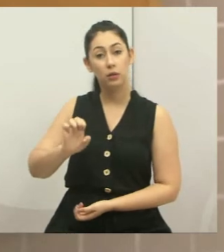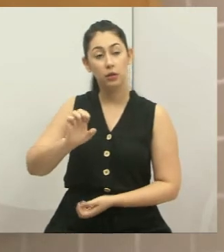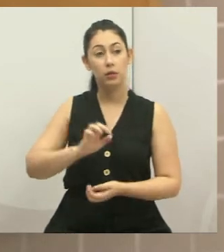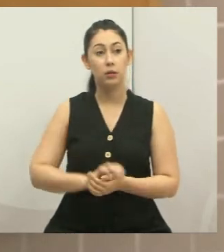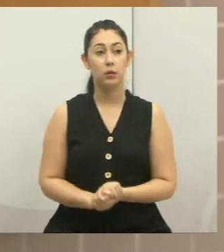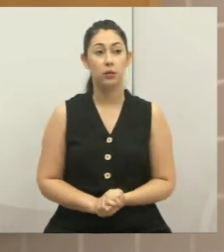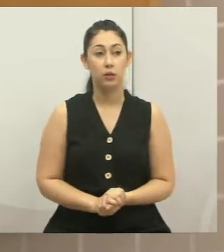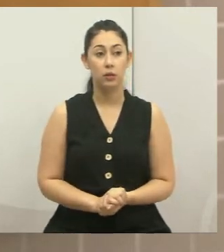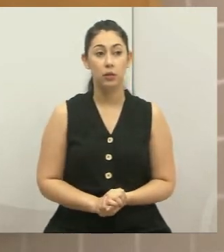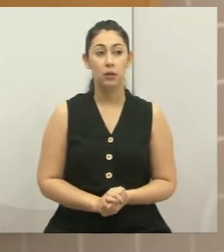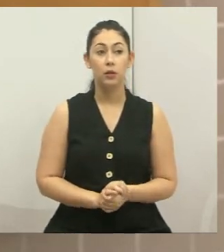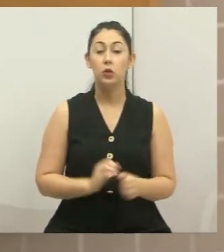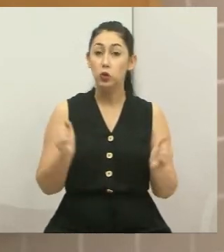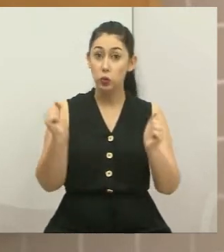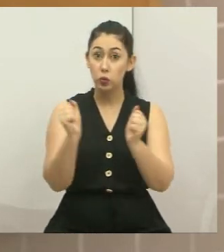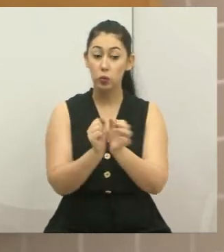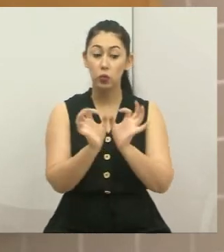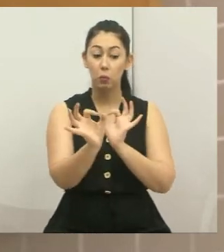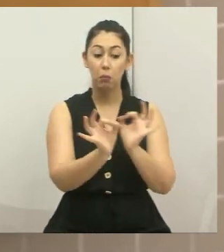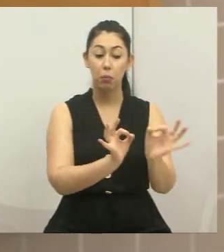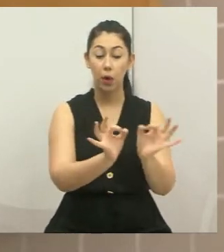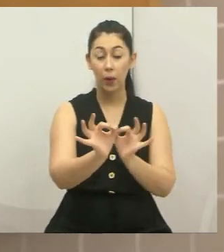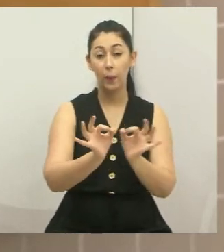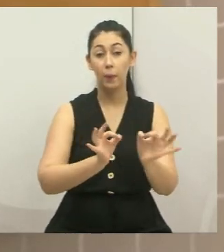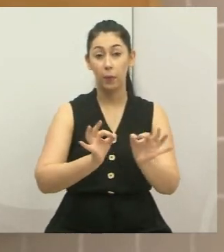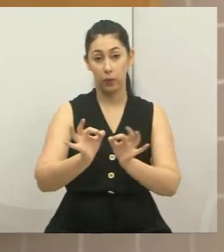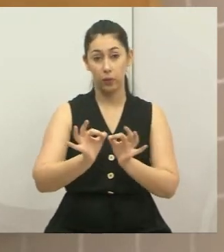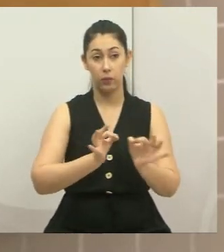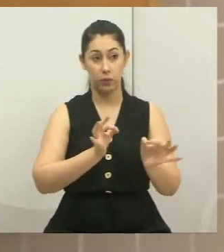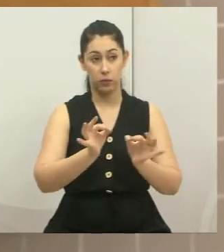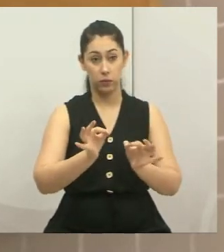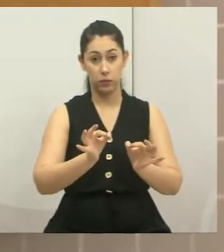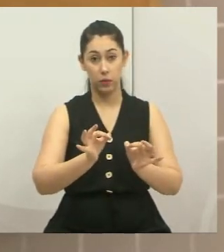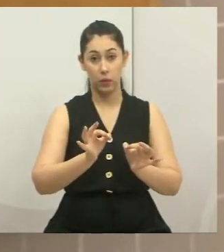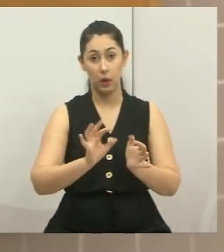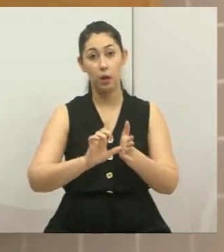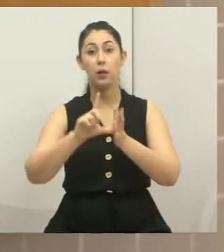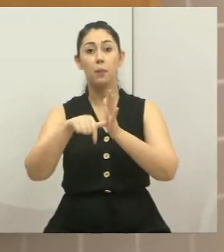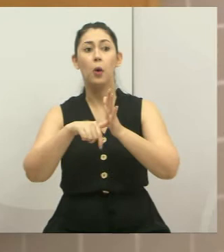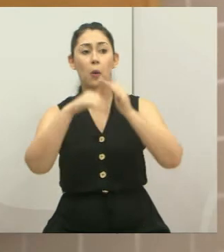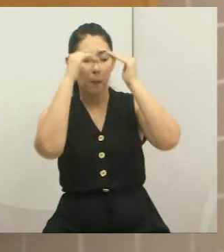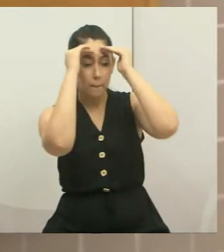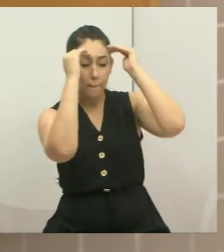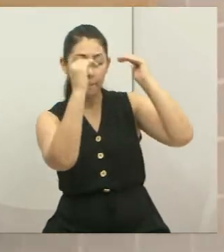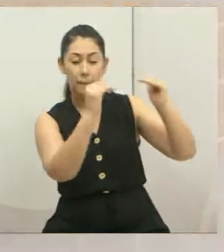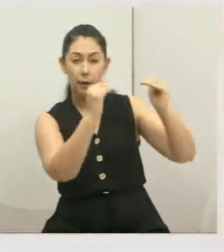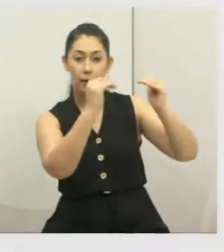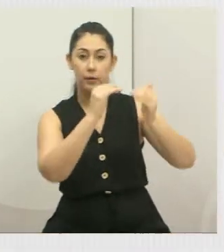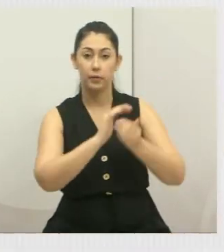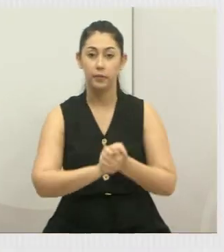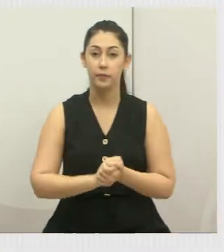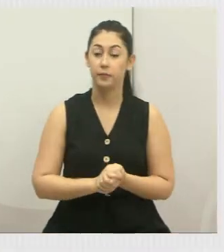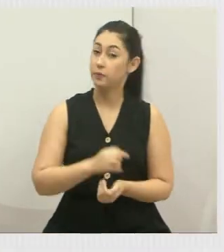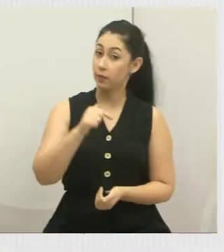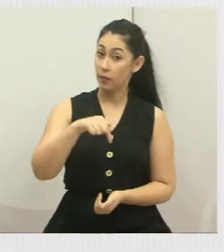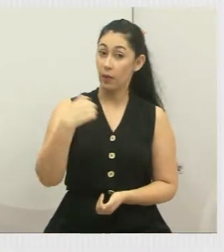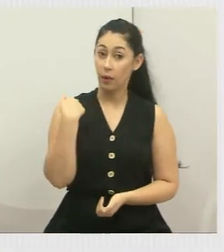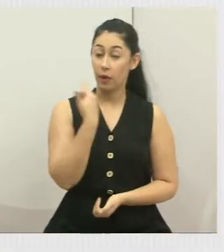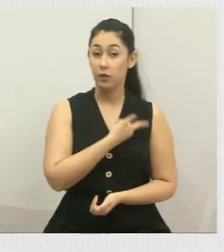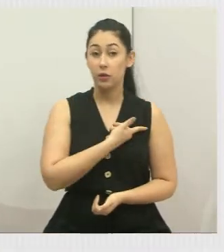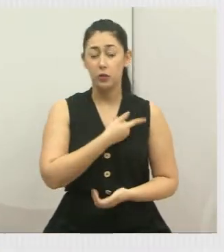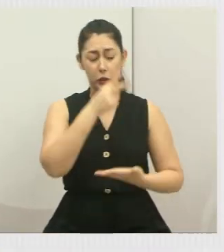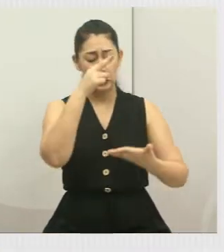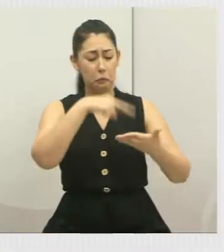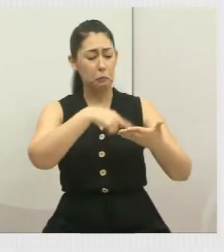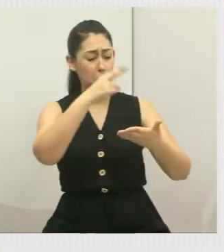SAAI, elaborar o plano de saneamento, que será seguido nos próximos anos. Aqui, no caso, nós estamos fazendo a